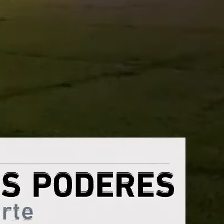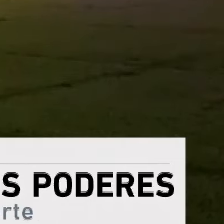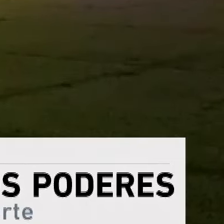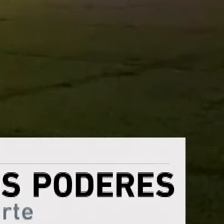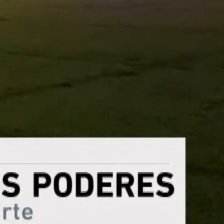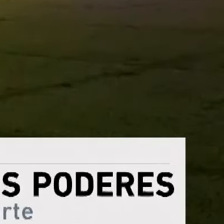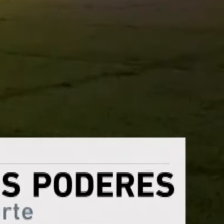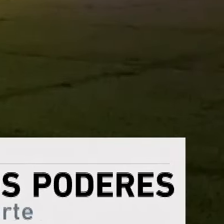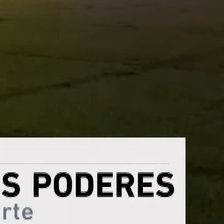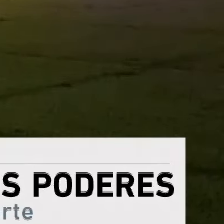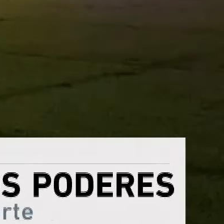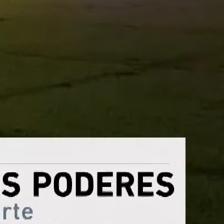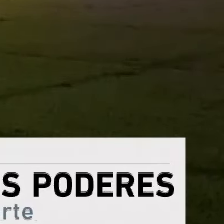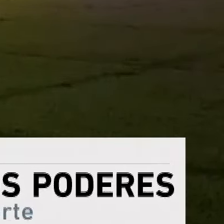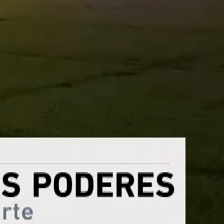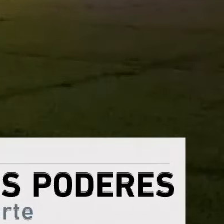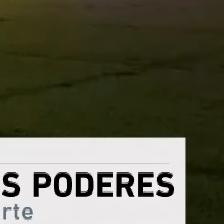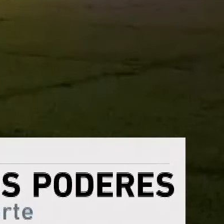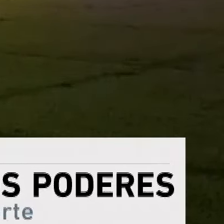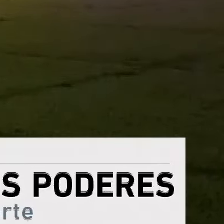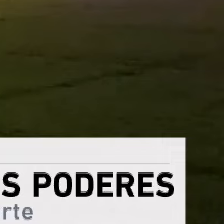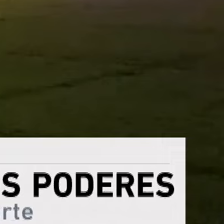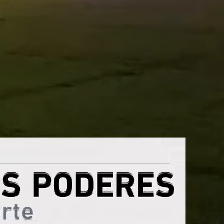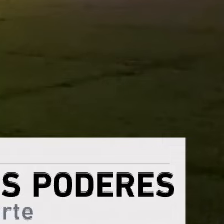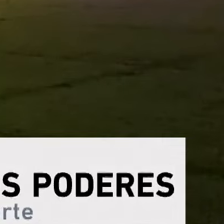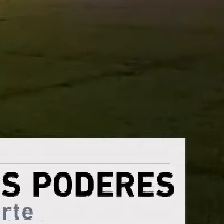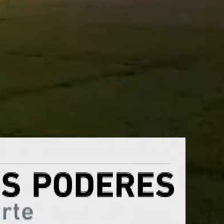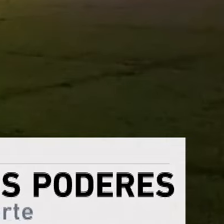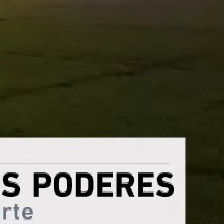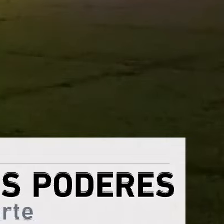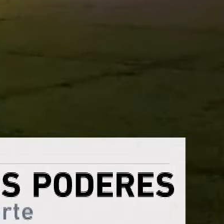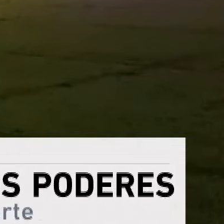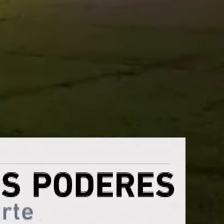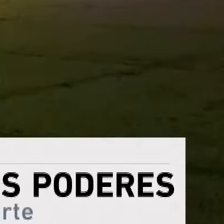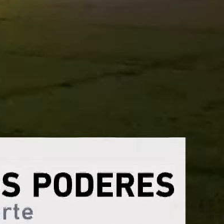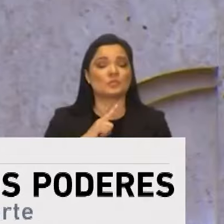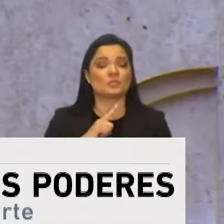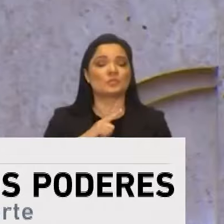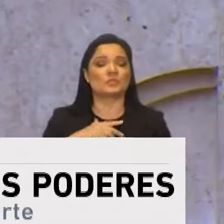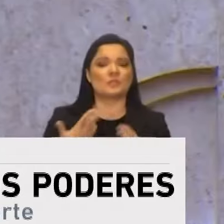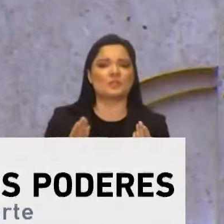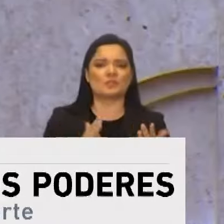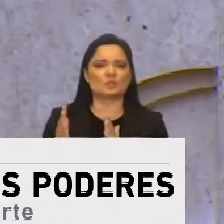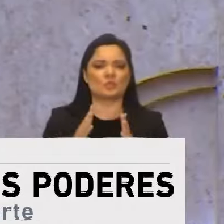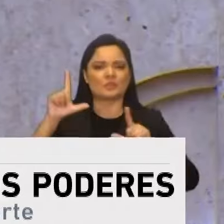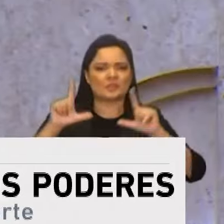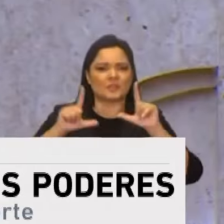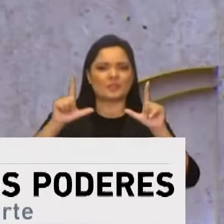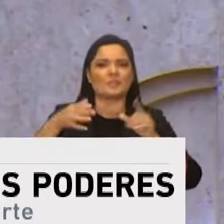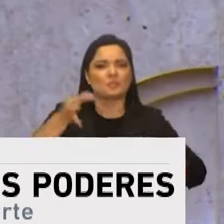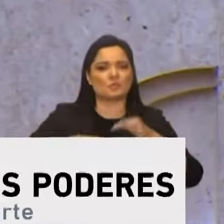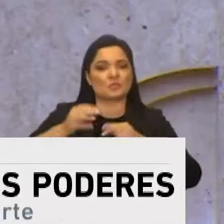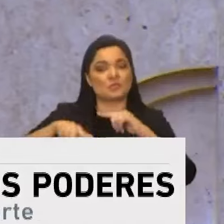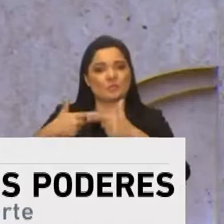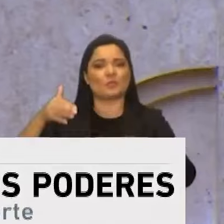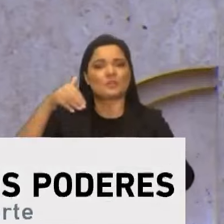resultado em acordos né no Palácio do Planalto e com o congresso Vamos ouvir o que o ministro disse logo depois das eleições nós